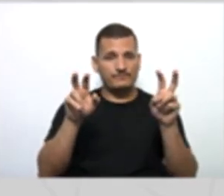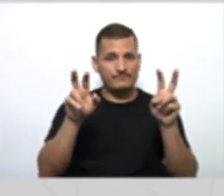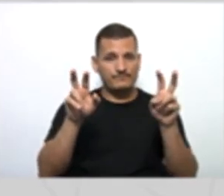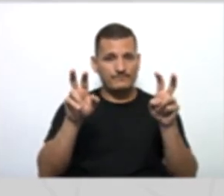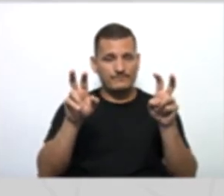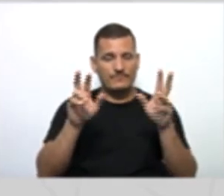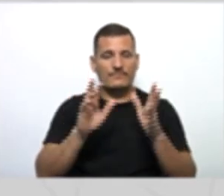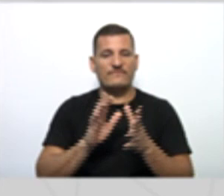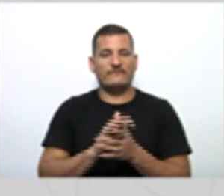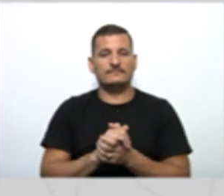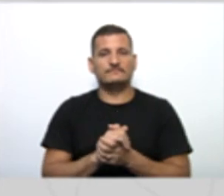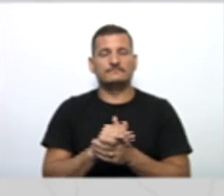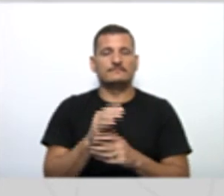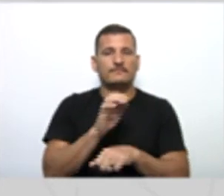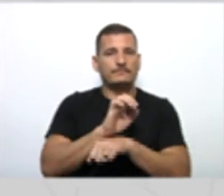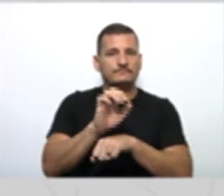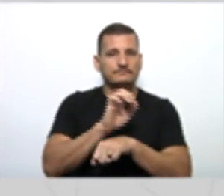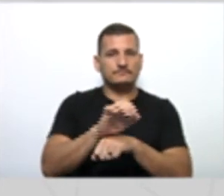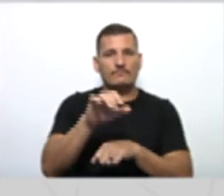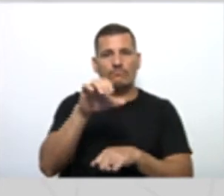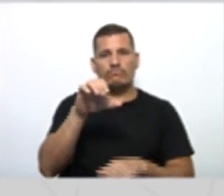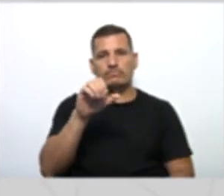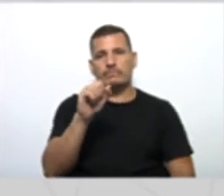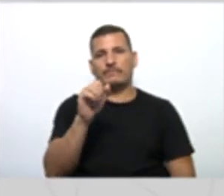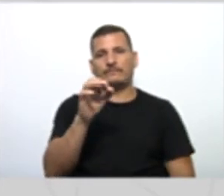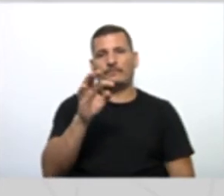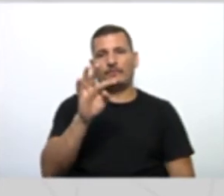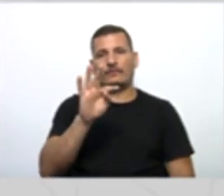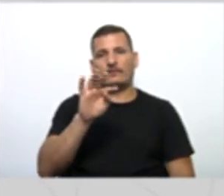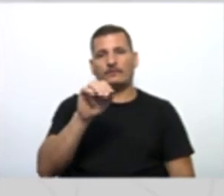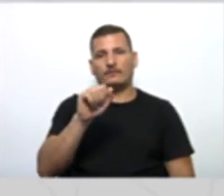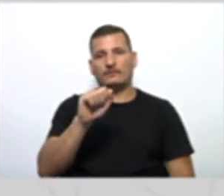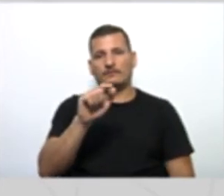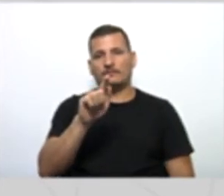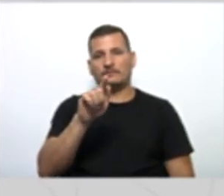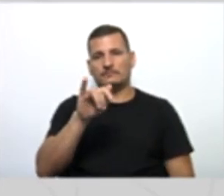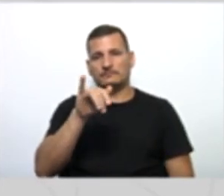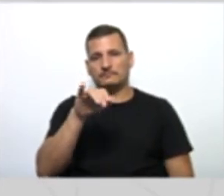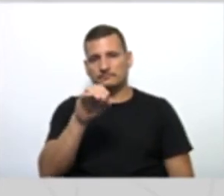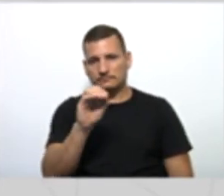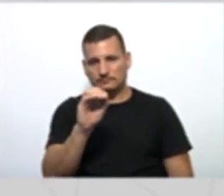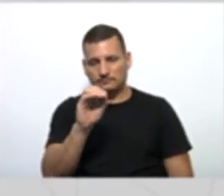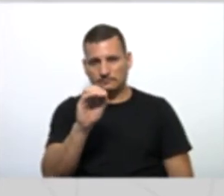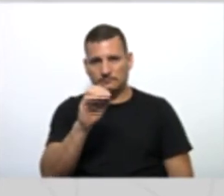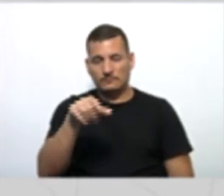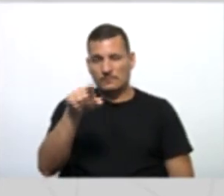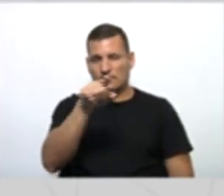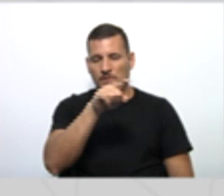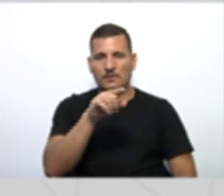era o nosso tema principal, era o estágio. Vocês aí em grupo construíam um